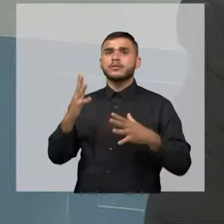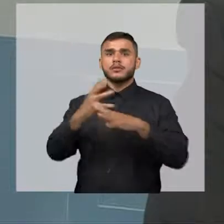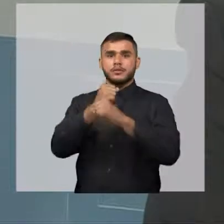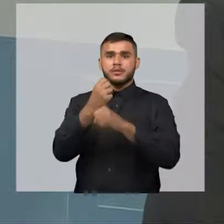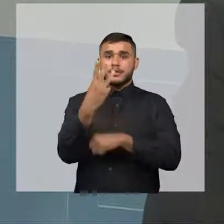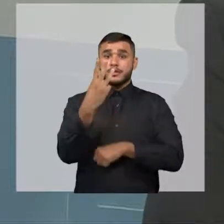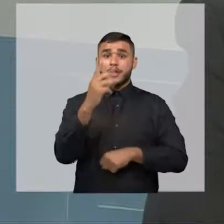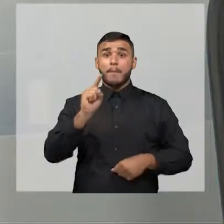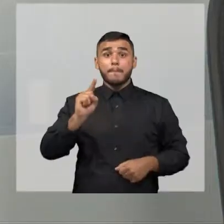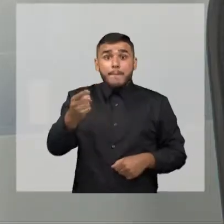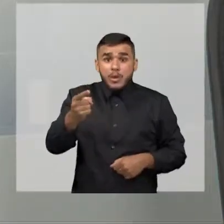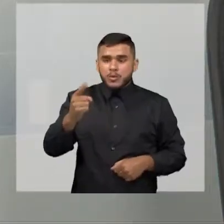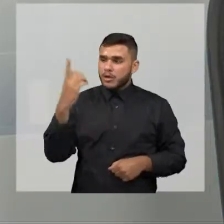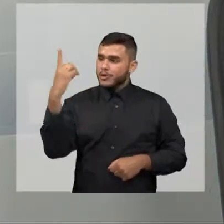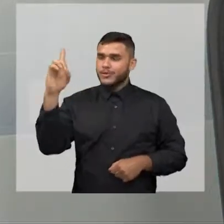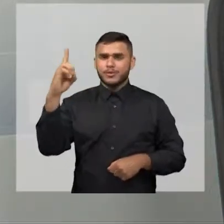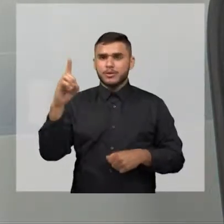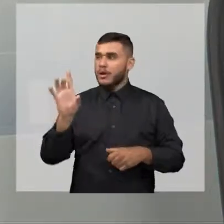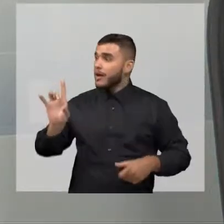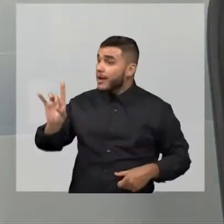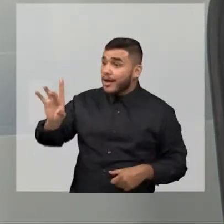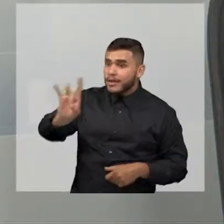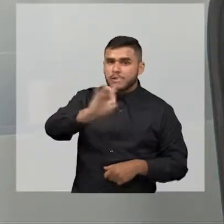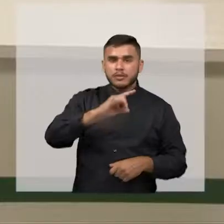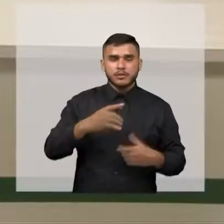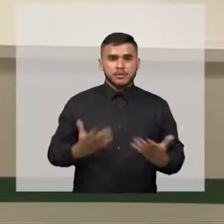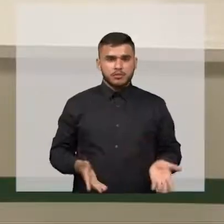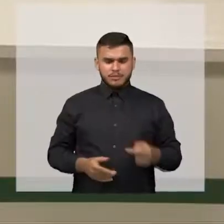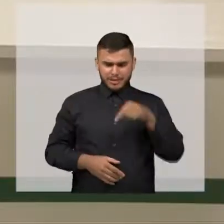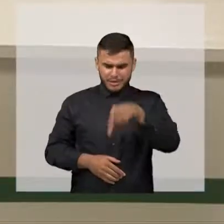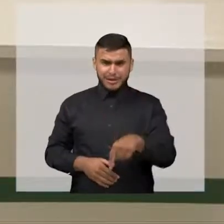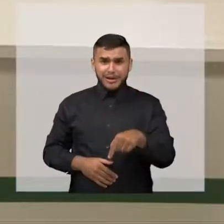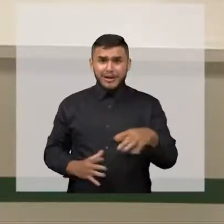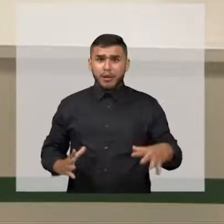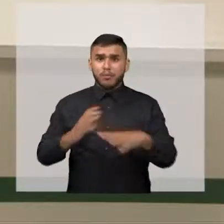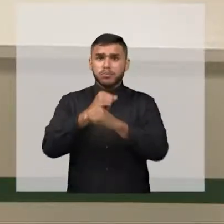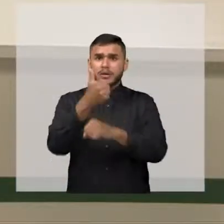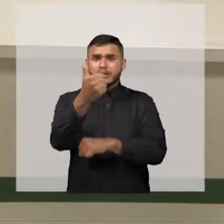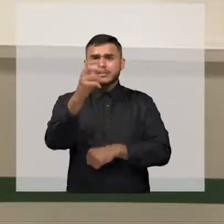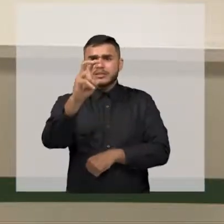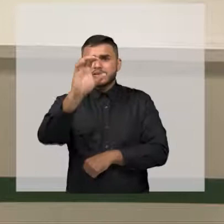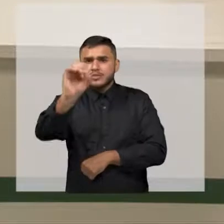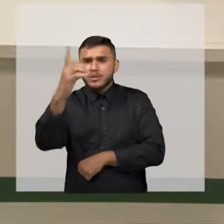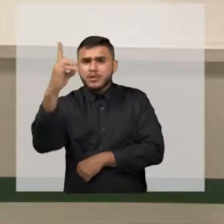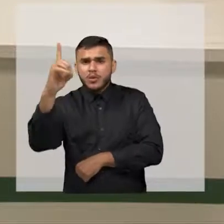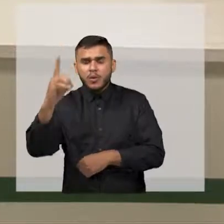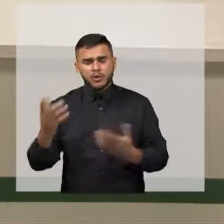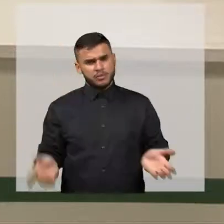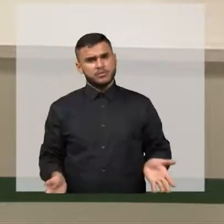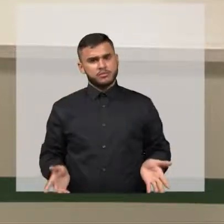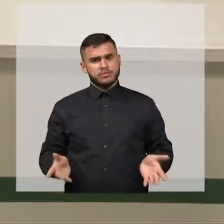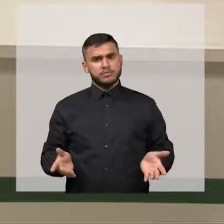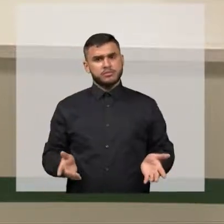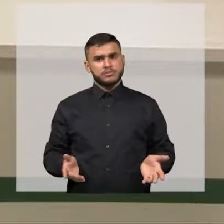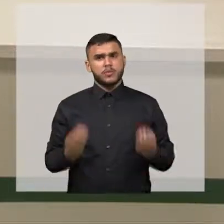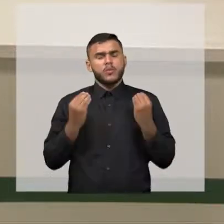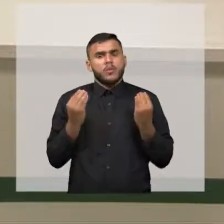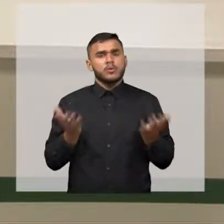número, $3.000 por cabeça. Aí então, você assim, vê que a medicina no Brasil, ela é